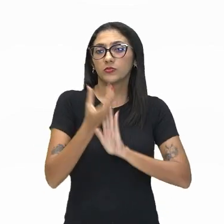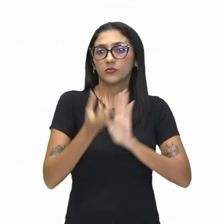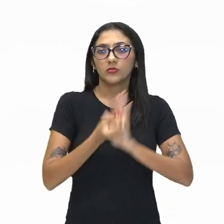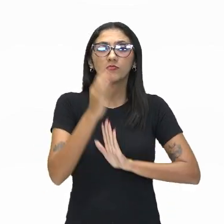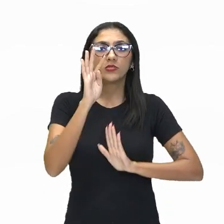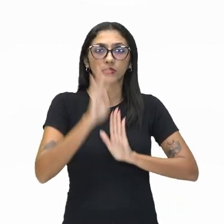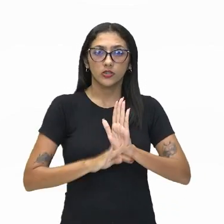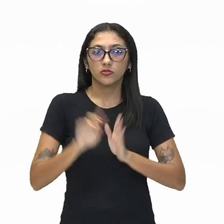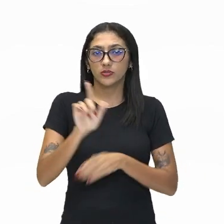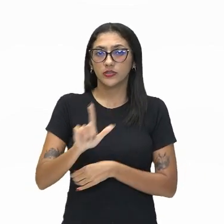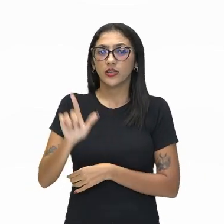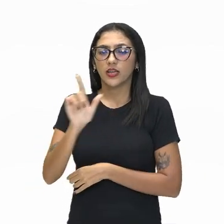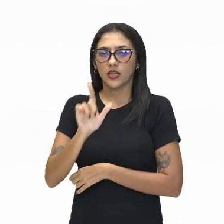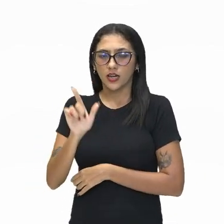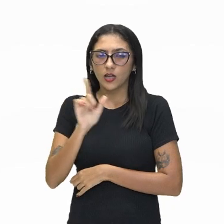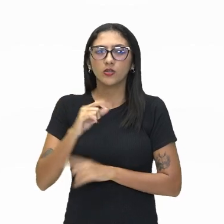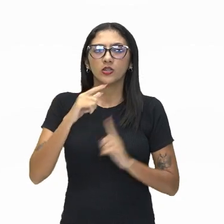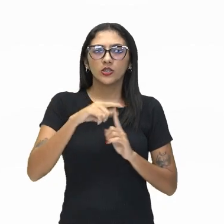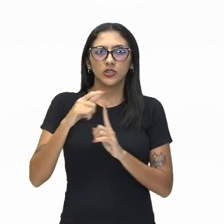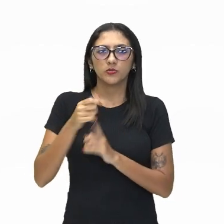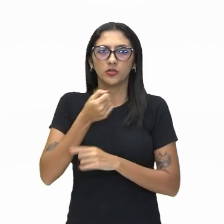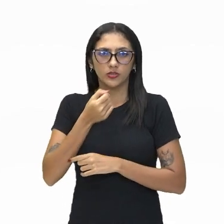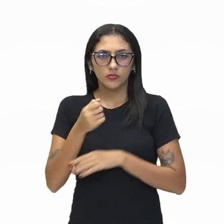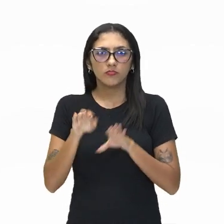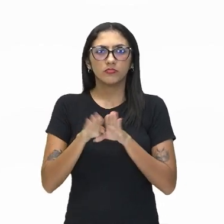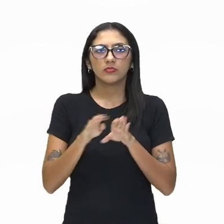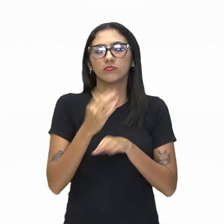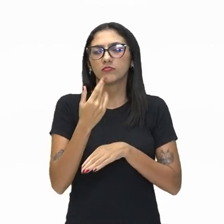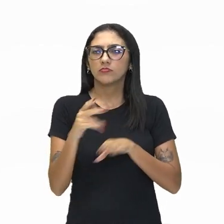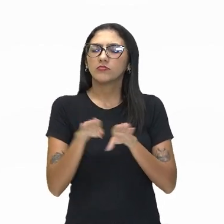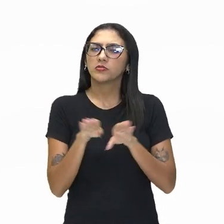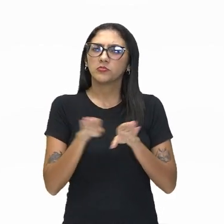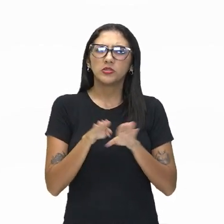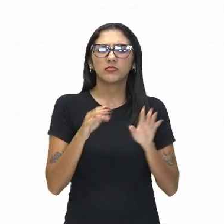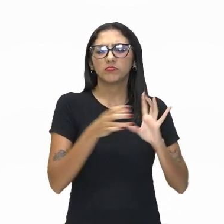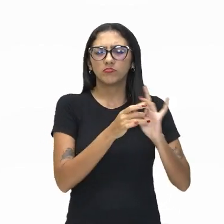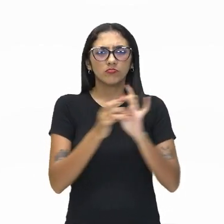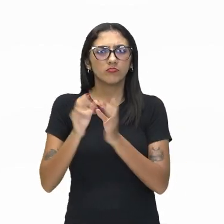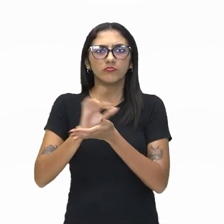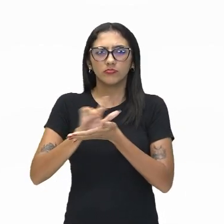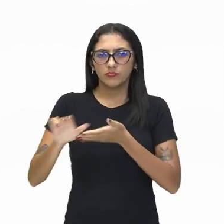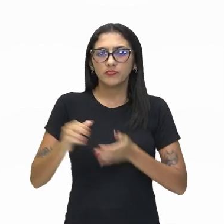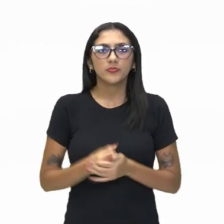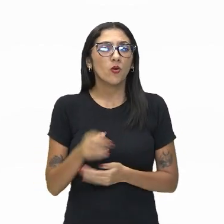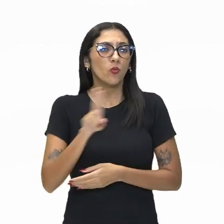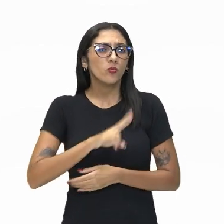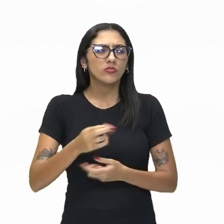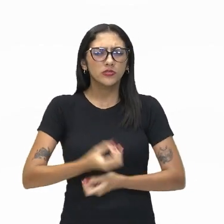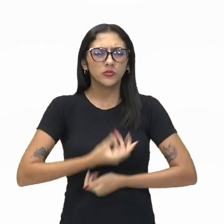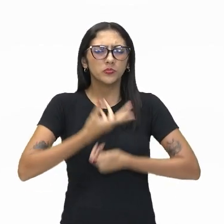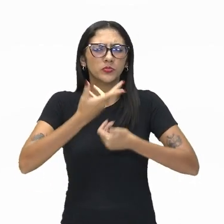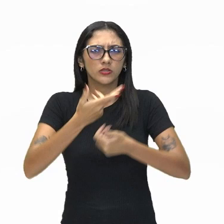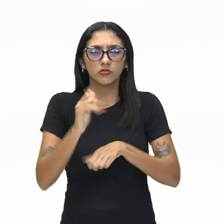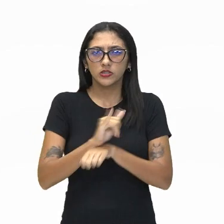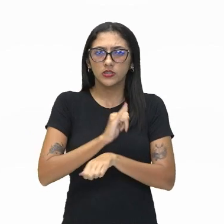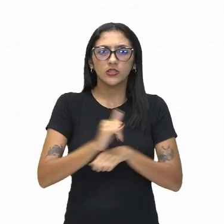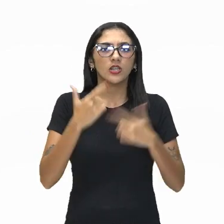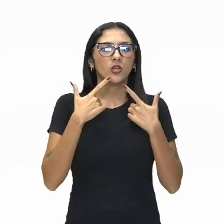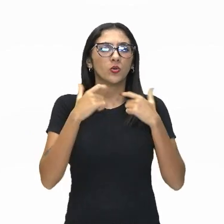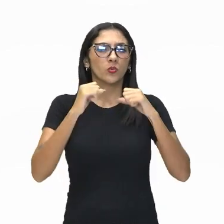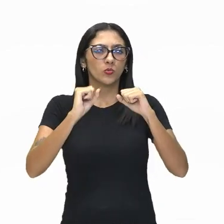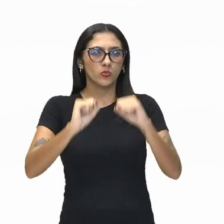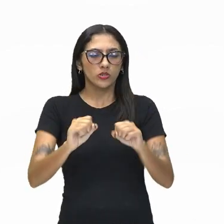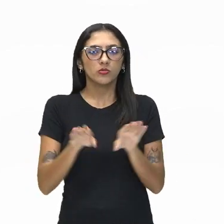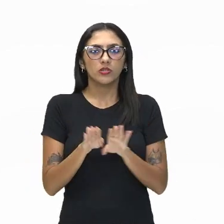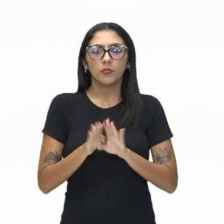textos literários, jornalísticos, orais e multissemióticos. Usos expressivos de recursos linguísticos,